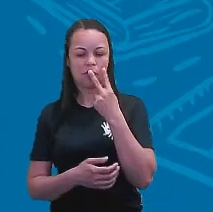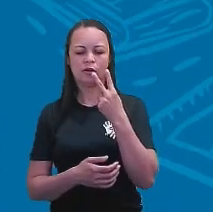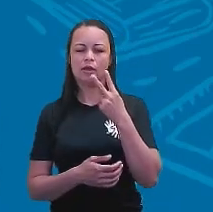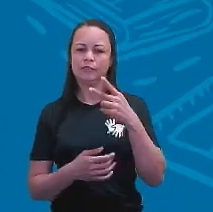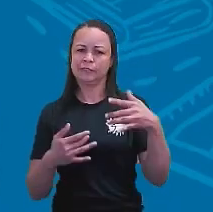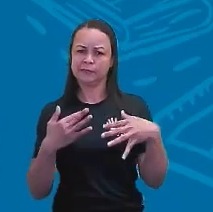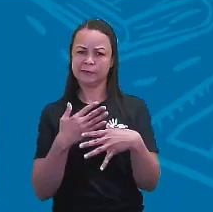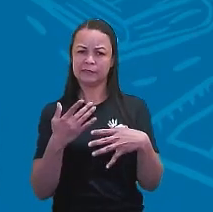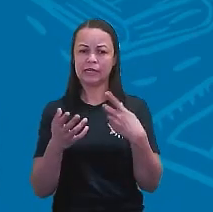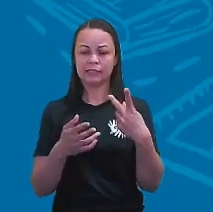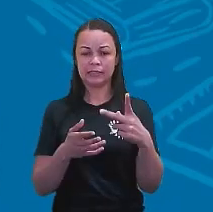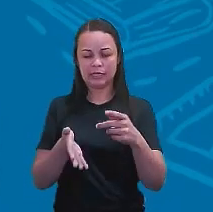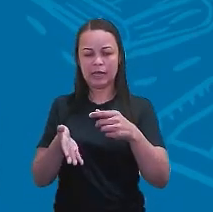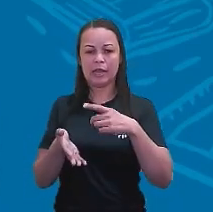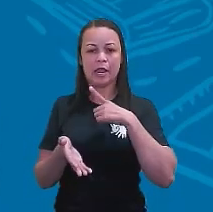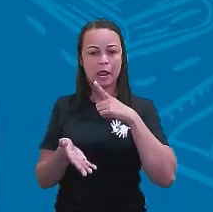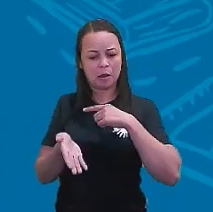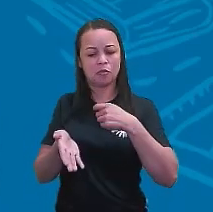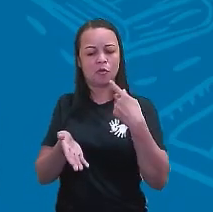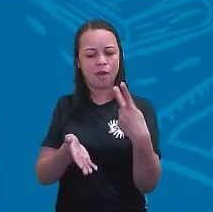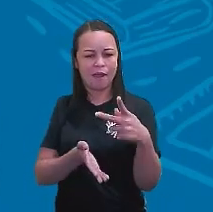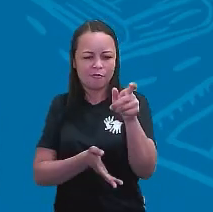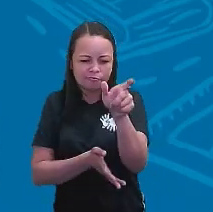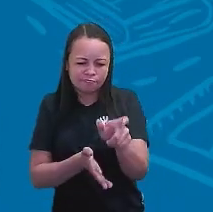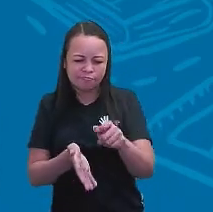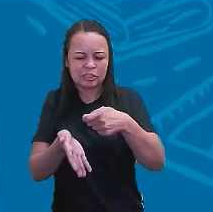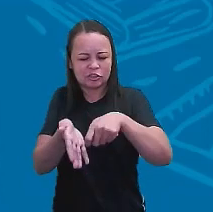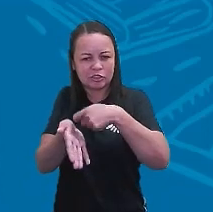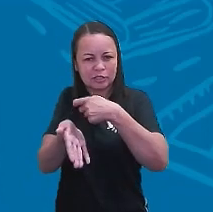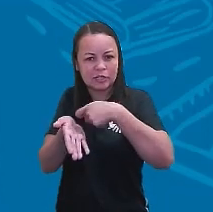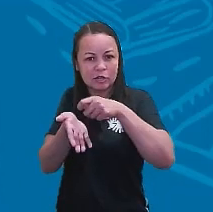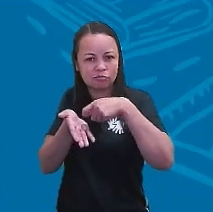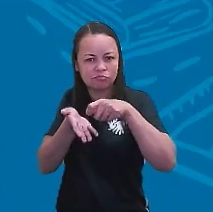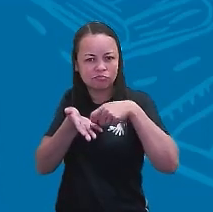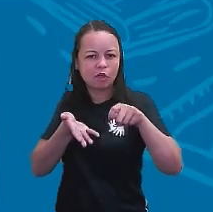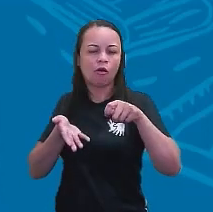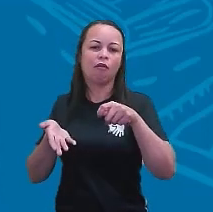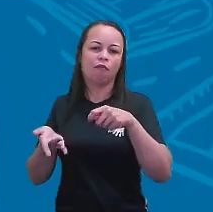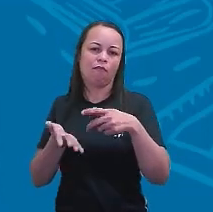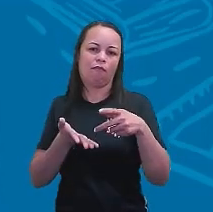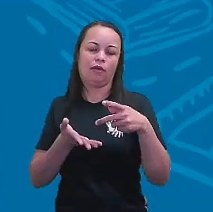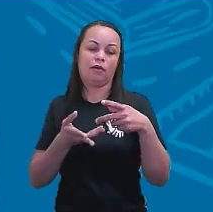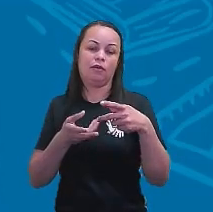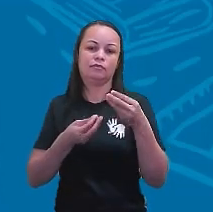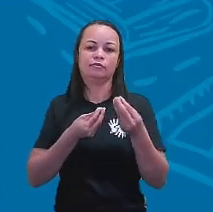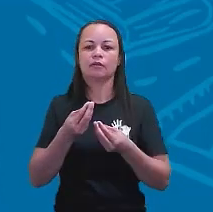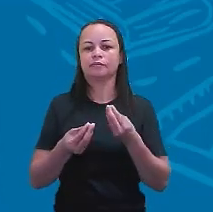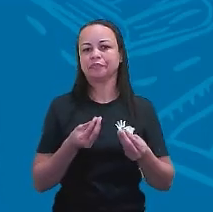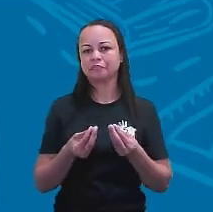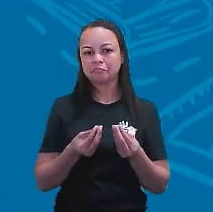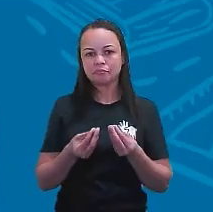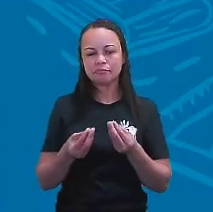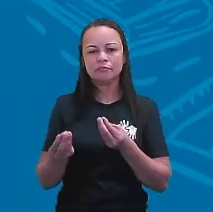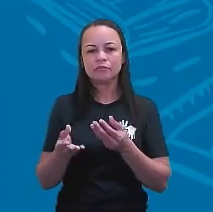escritor, termos como marco aí, ter como,